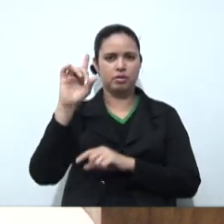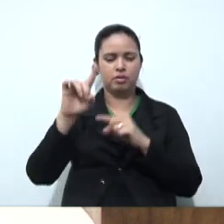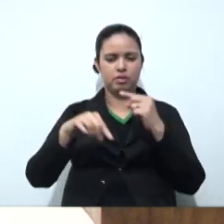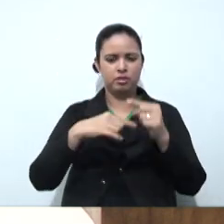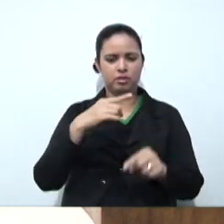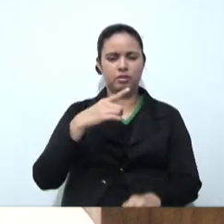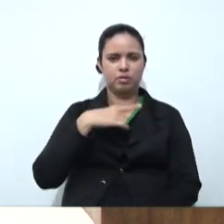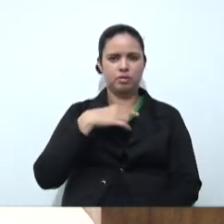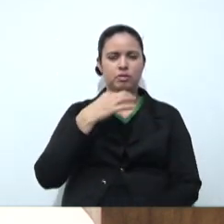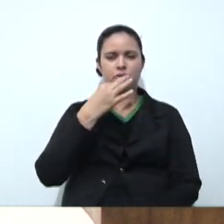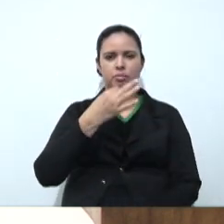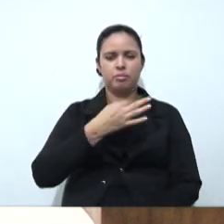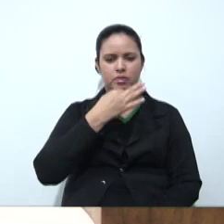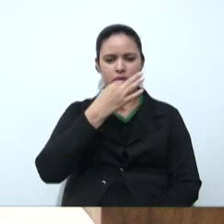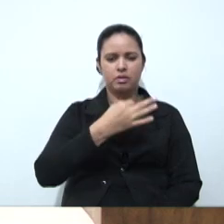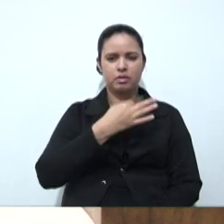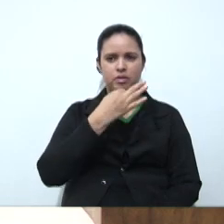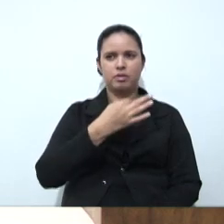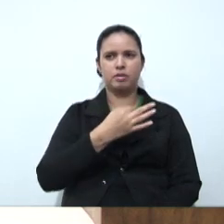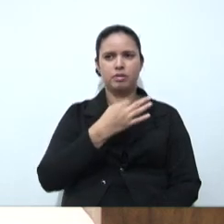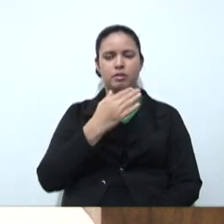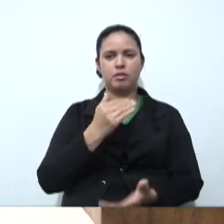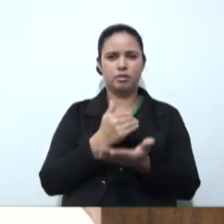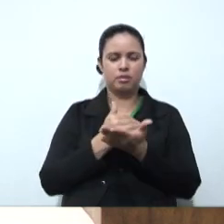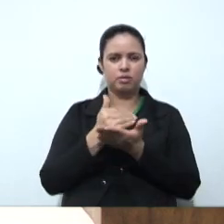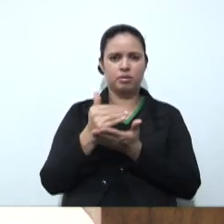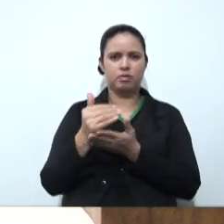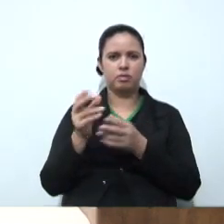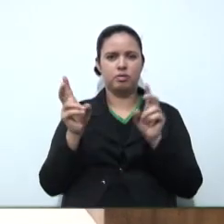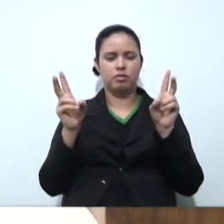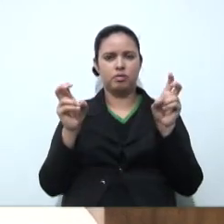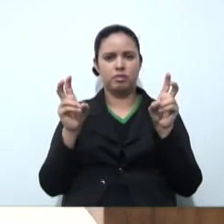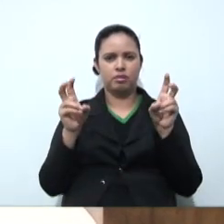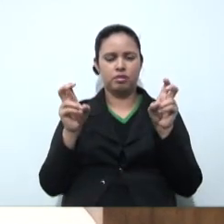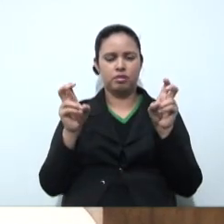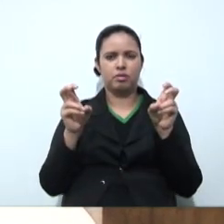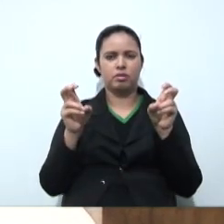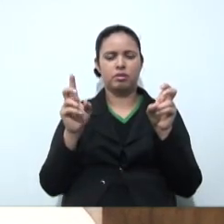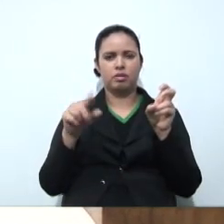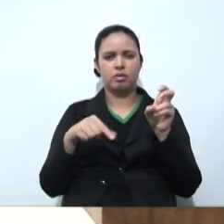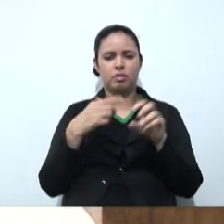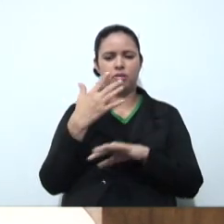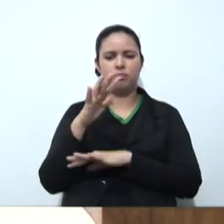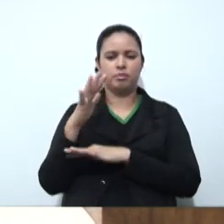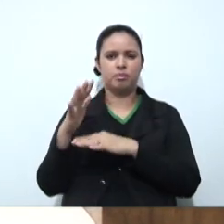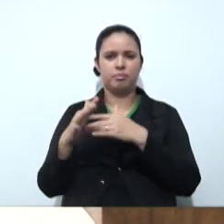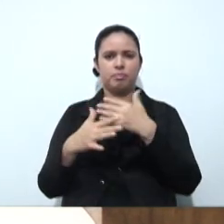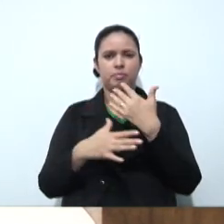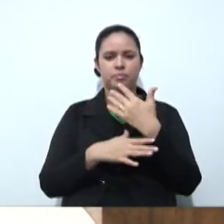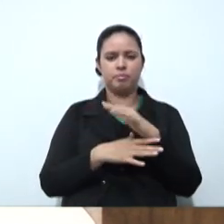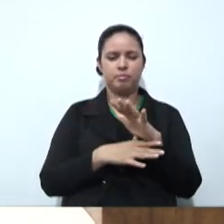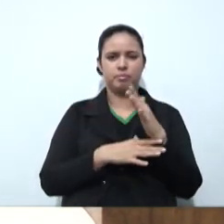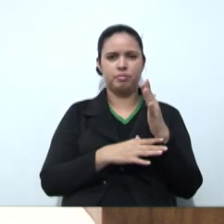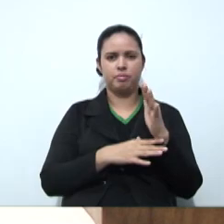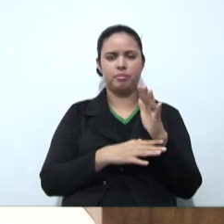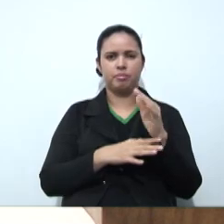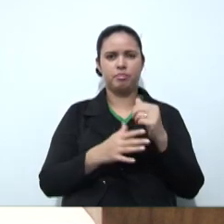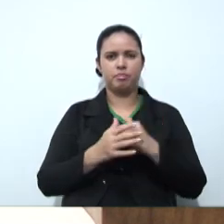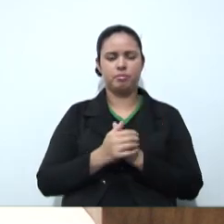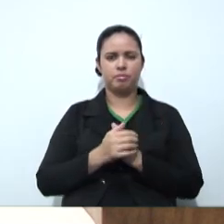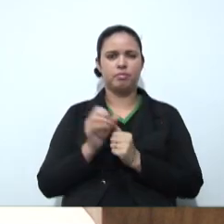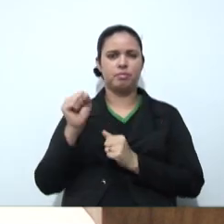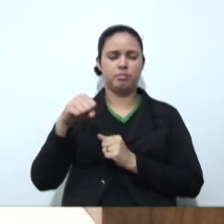adiante nós vamos comentar, né? Quando entrar com a temática do meio ambiente. A bateria está acabando. Tá certo,